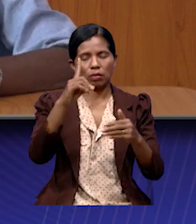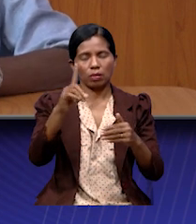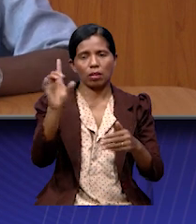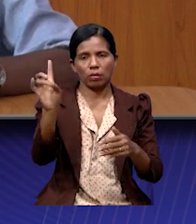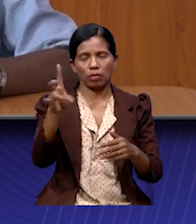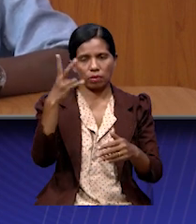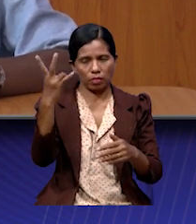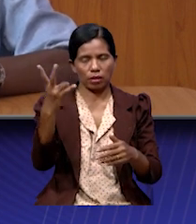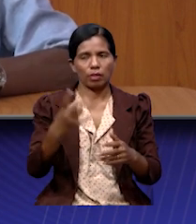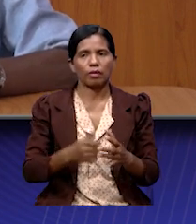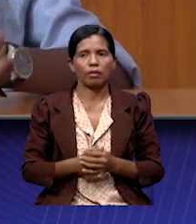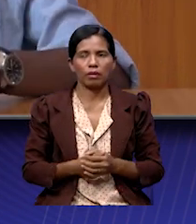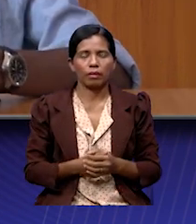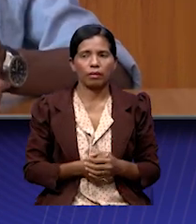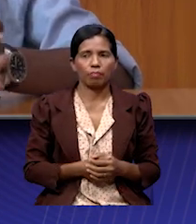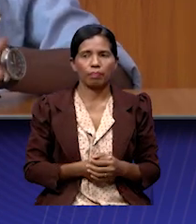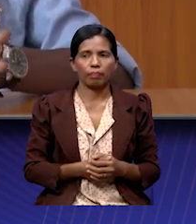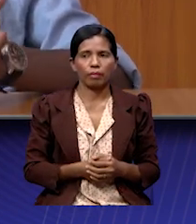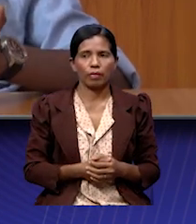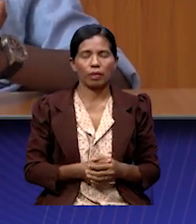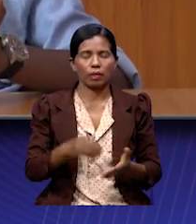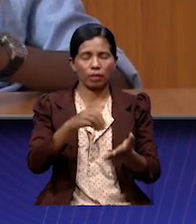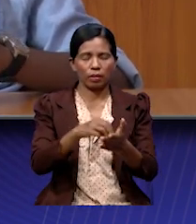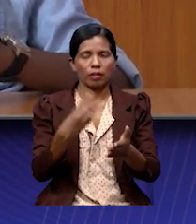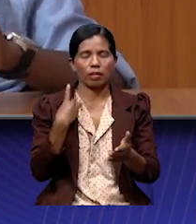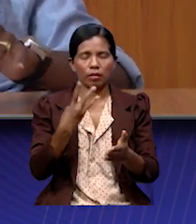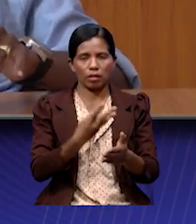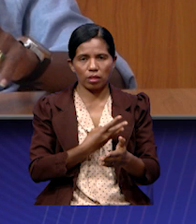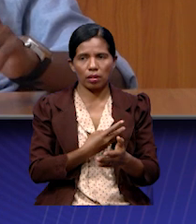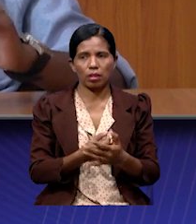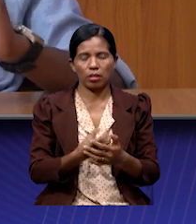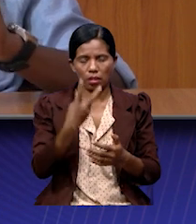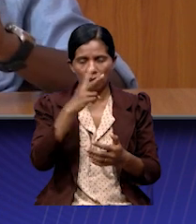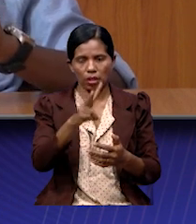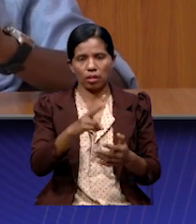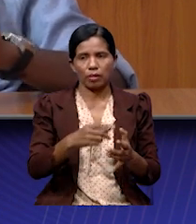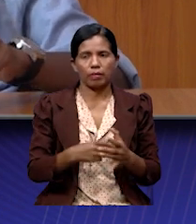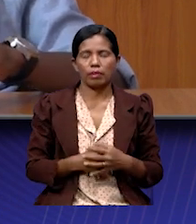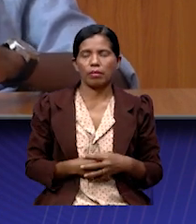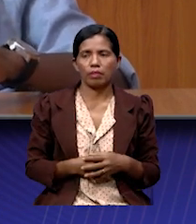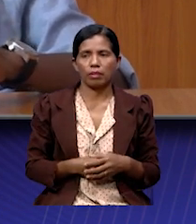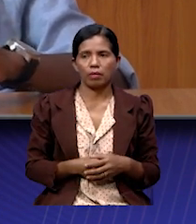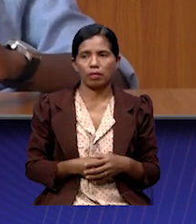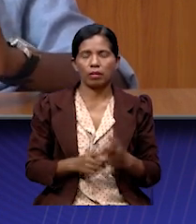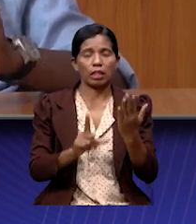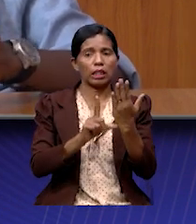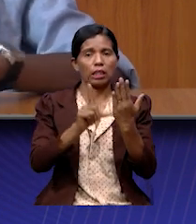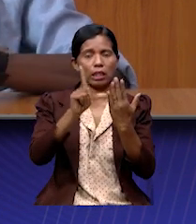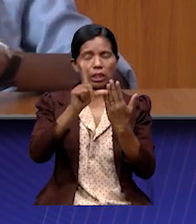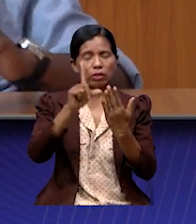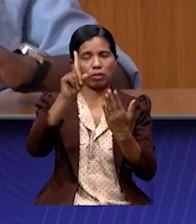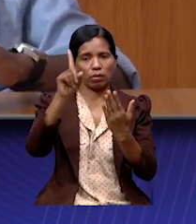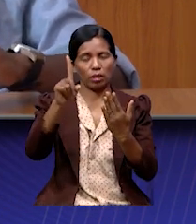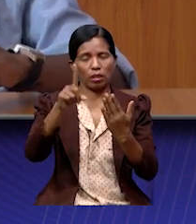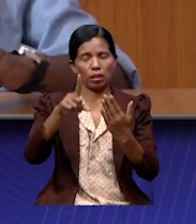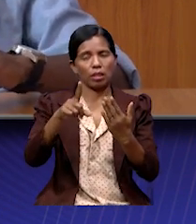preso iya na be sesam komestibel sih to nih nih ita considera na litru ita nasi litru la